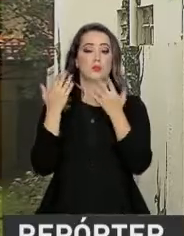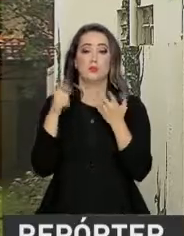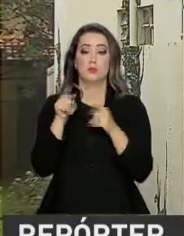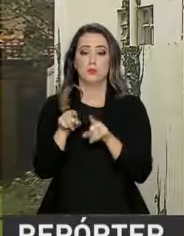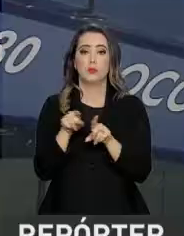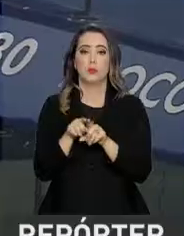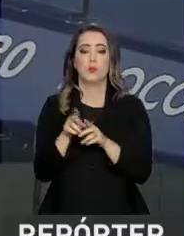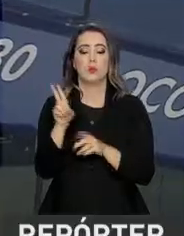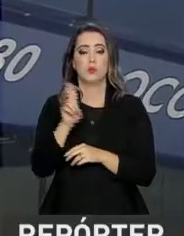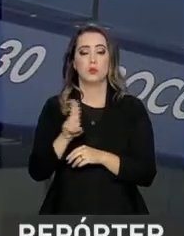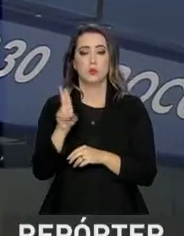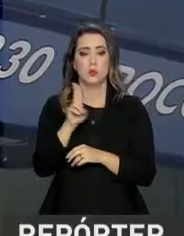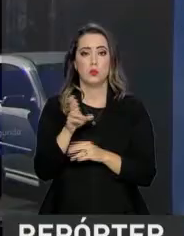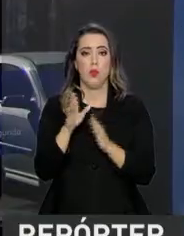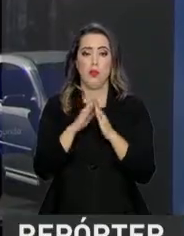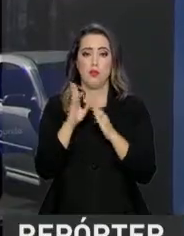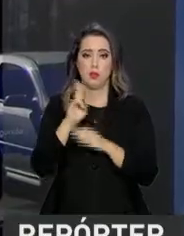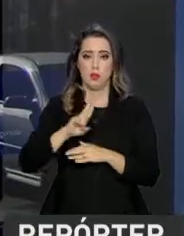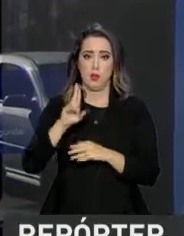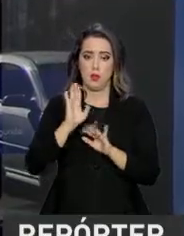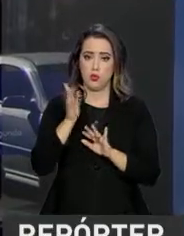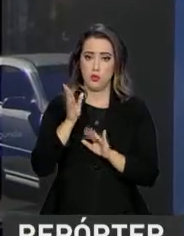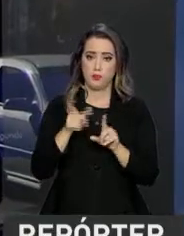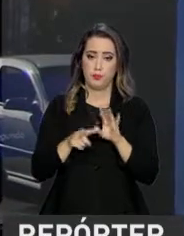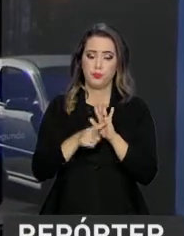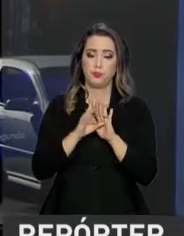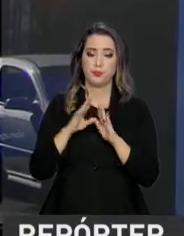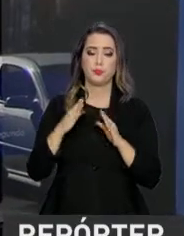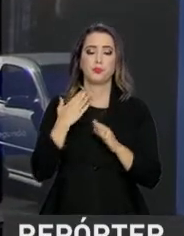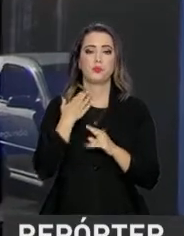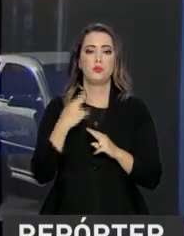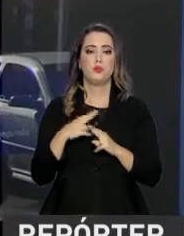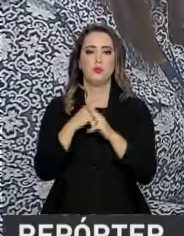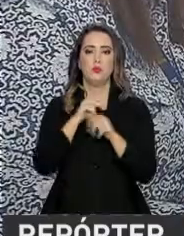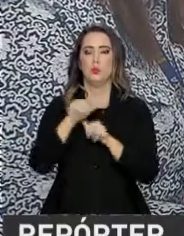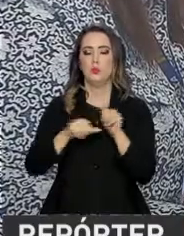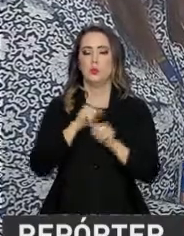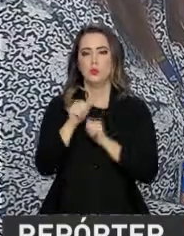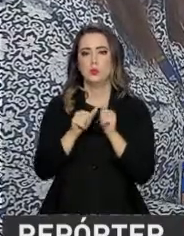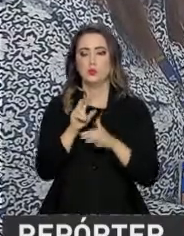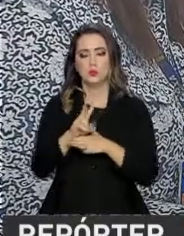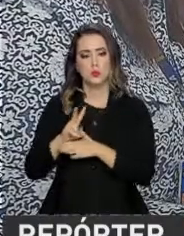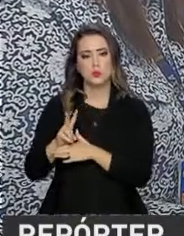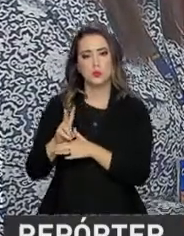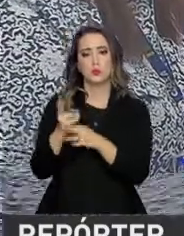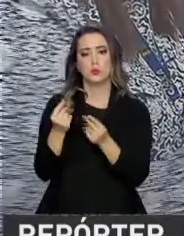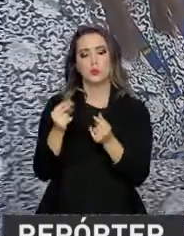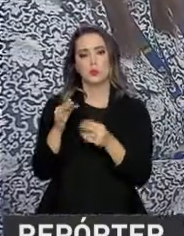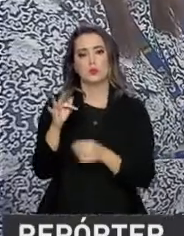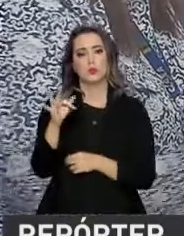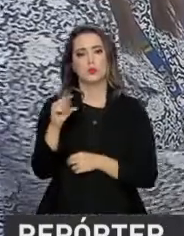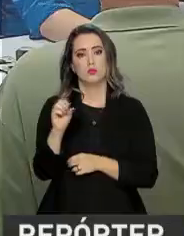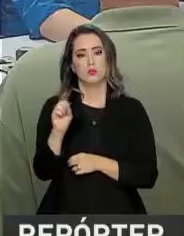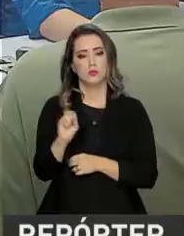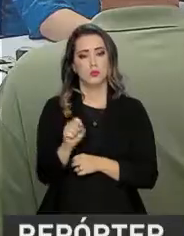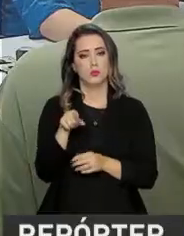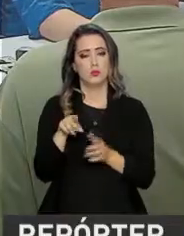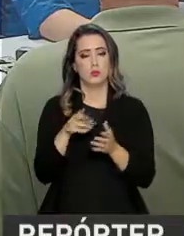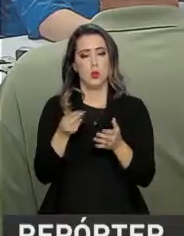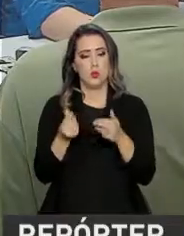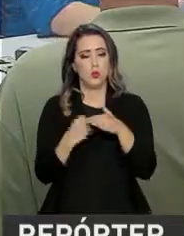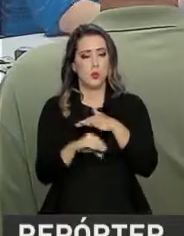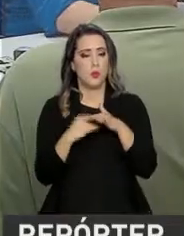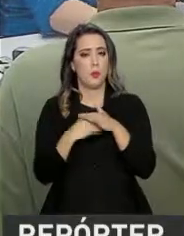usado a caixa econômica anunciou mudanças nas linhas de financiamento que utilizam recursos do sistema brasileiro de poupança